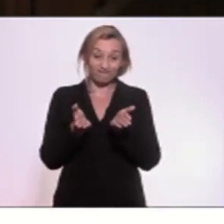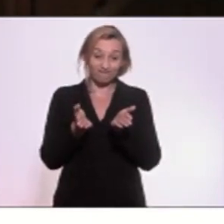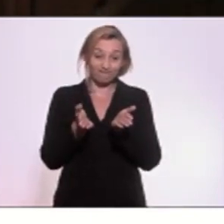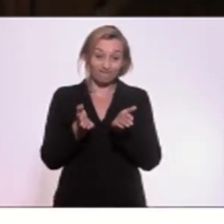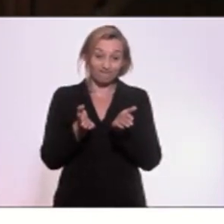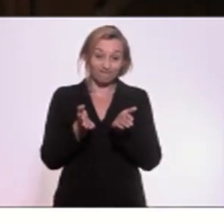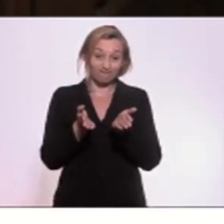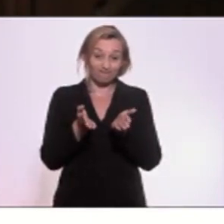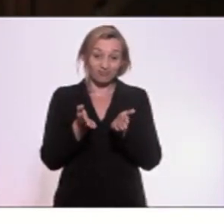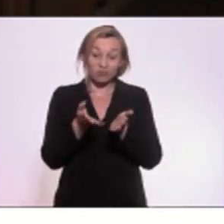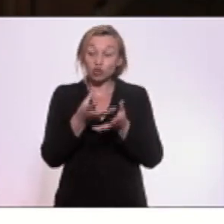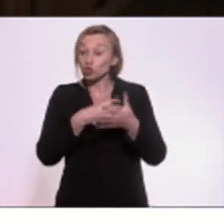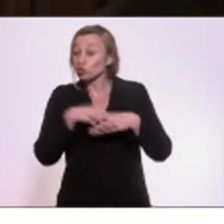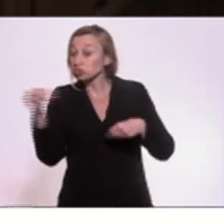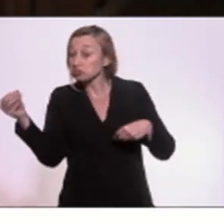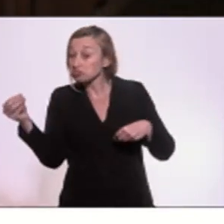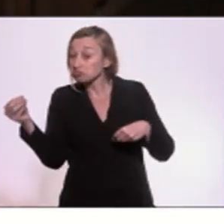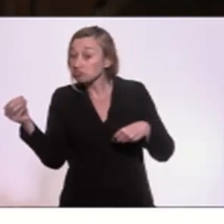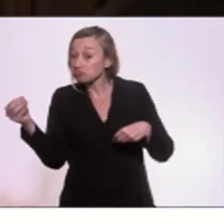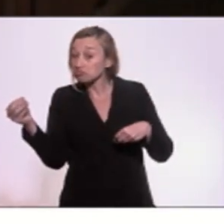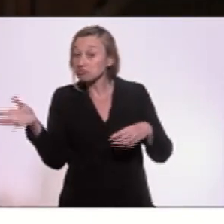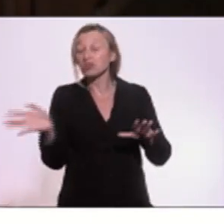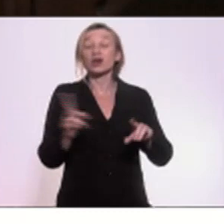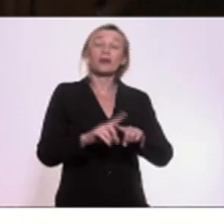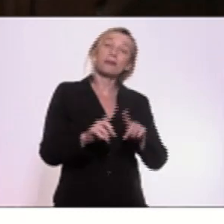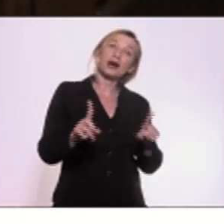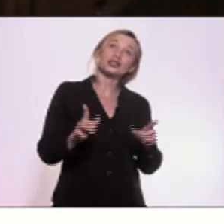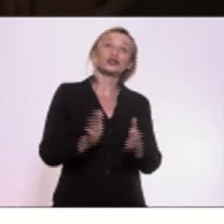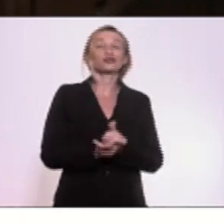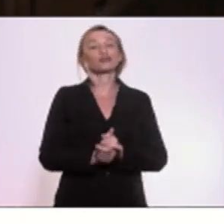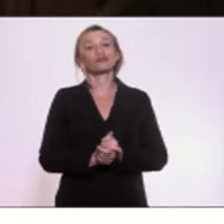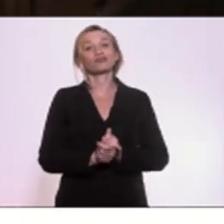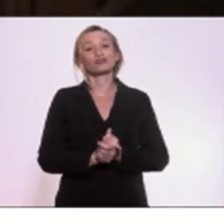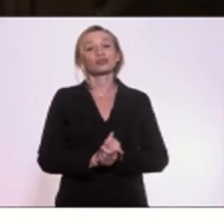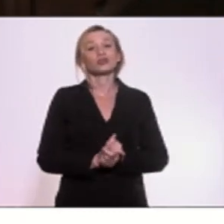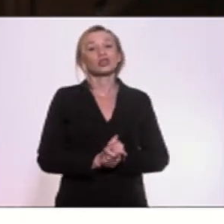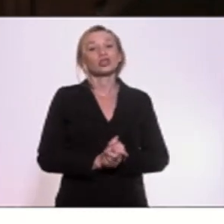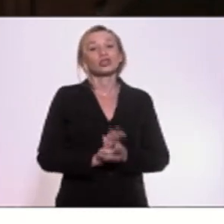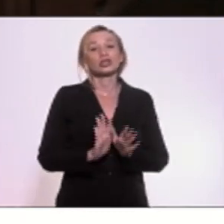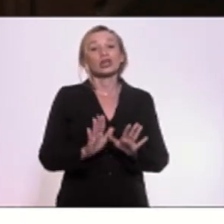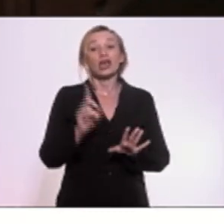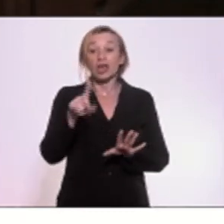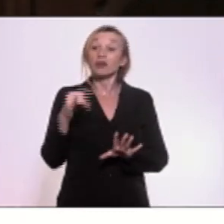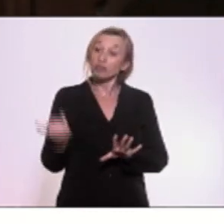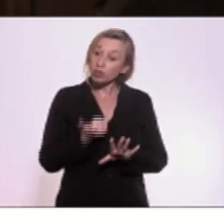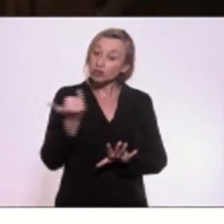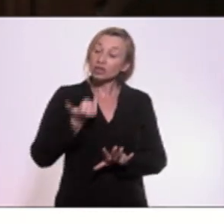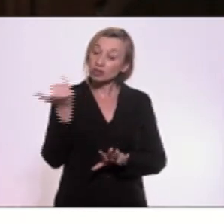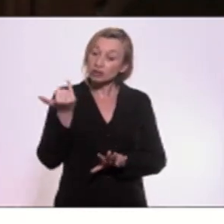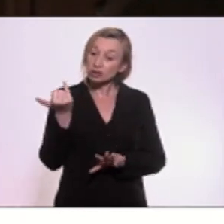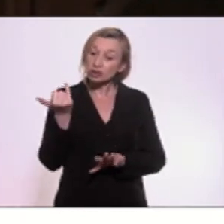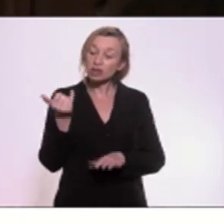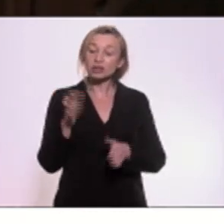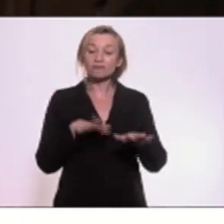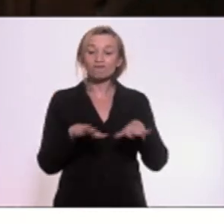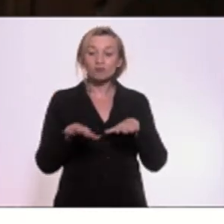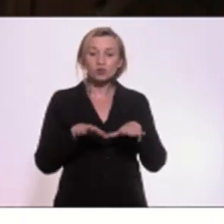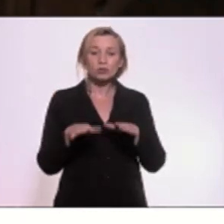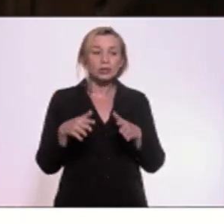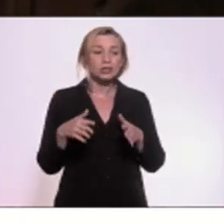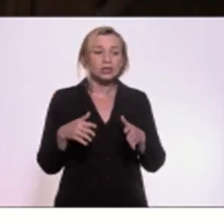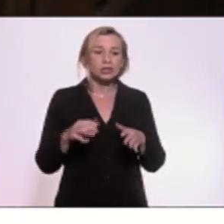mais escassos. Mas me estou referindo porque é importante esse movimento